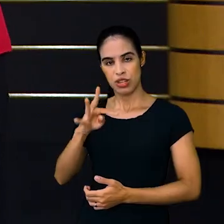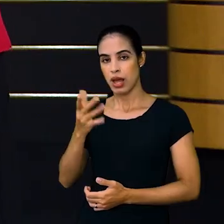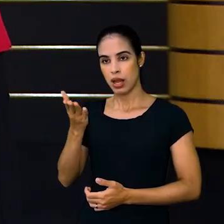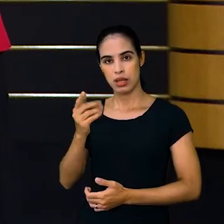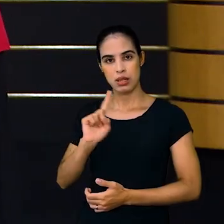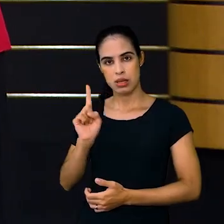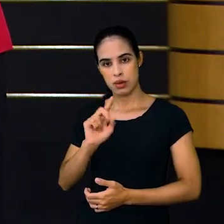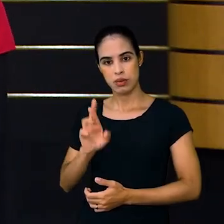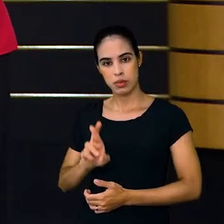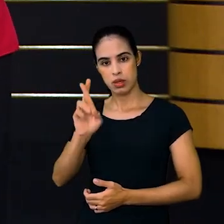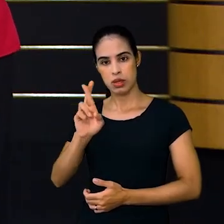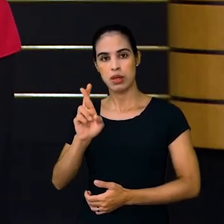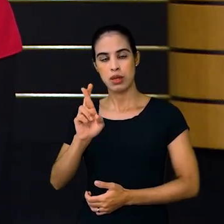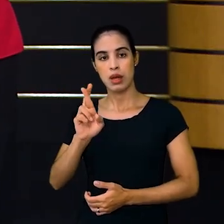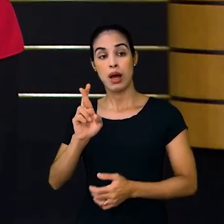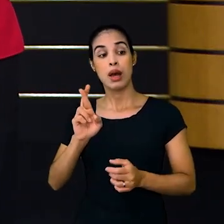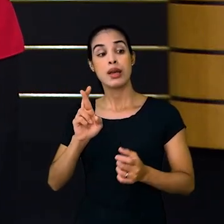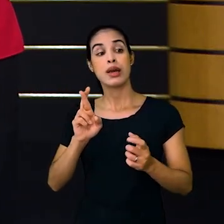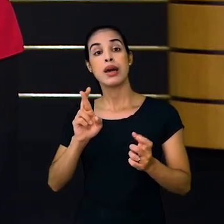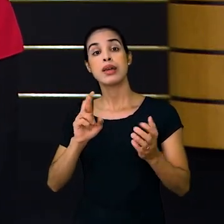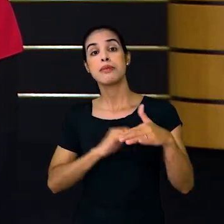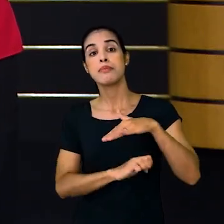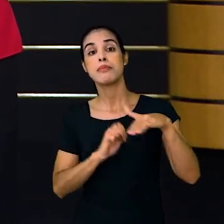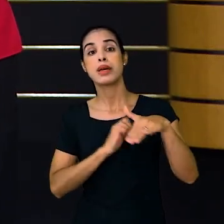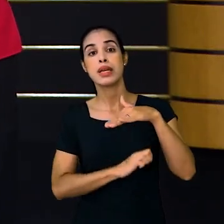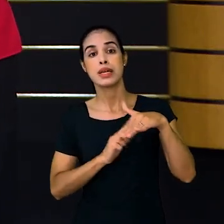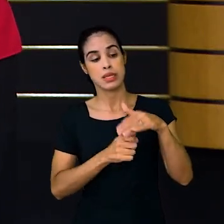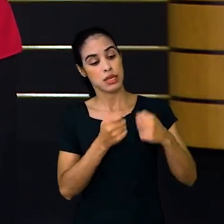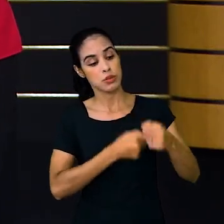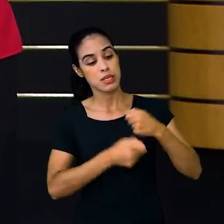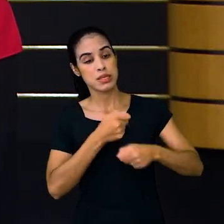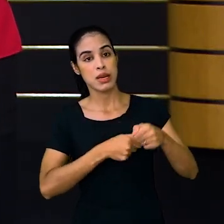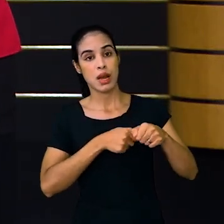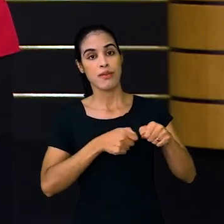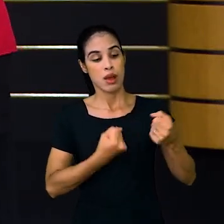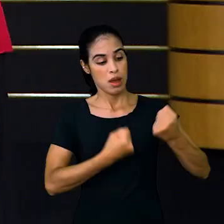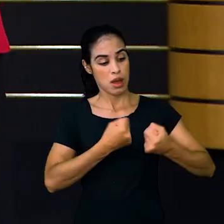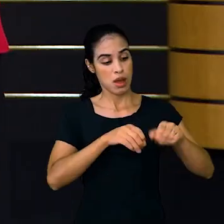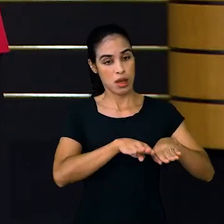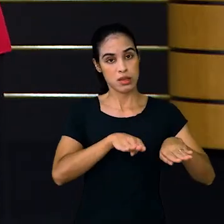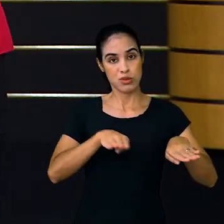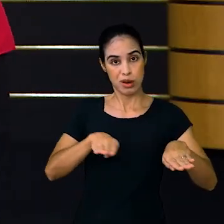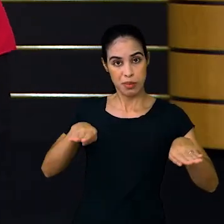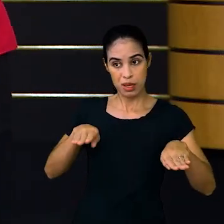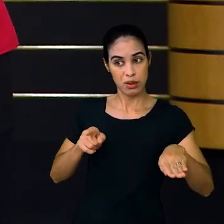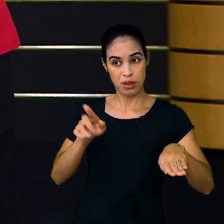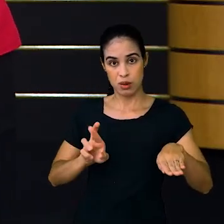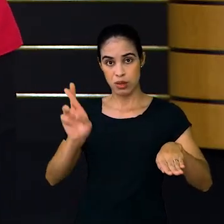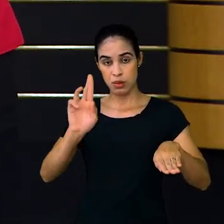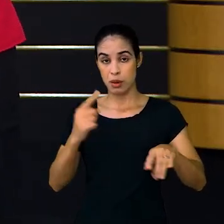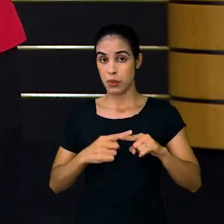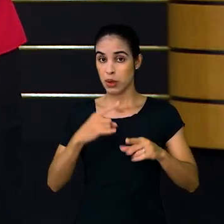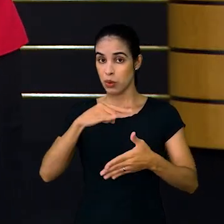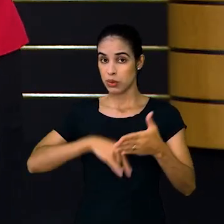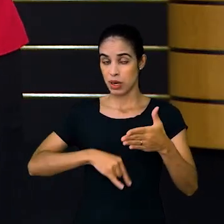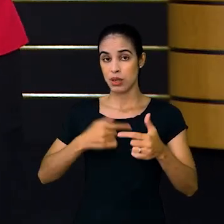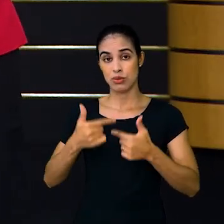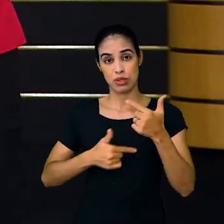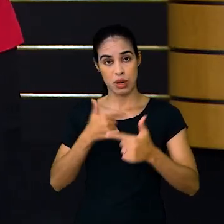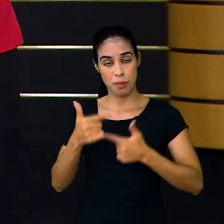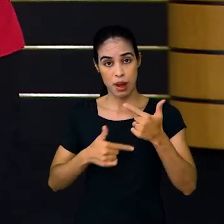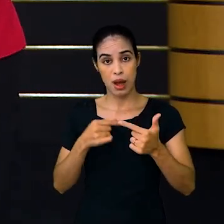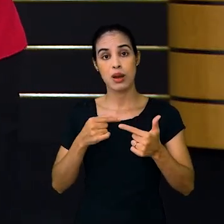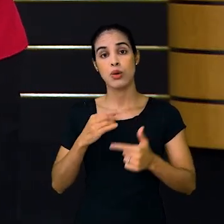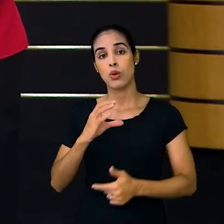de uma empresa que administrava um estacionamento da rede de supermercados. O entendimento nesse caso, Anderson, foi de que o contrato tinha